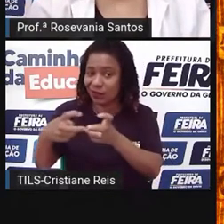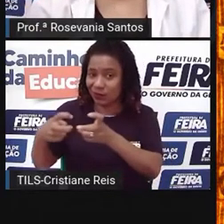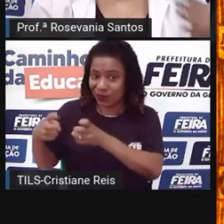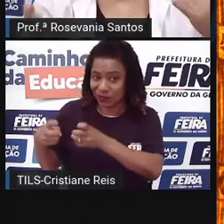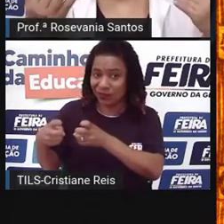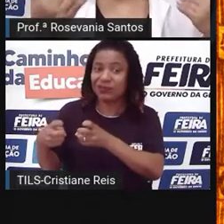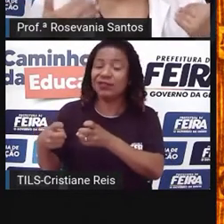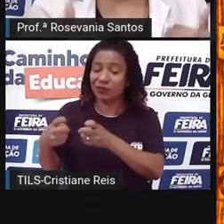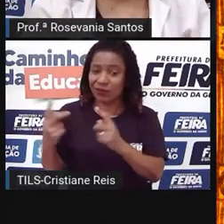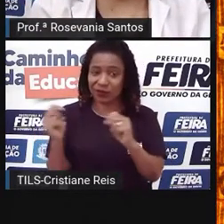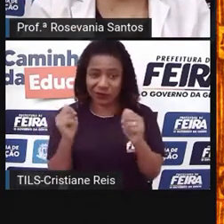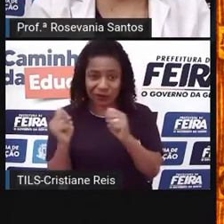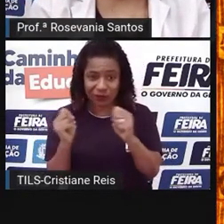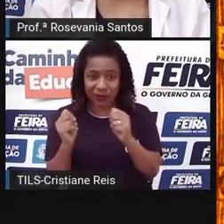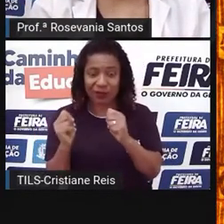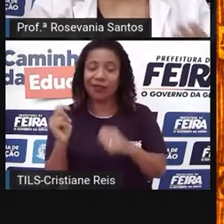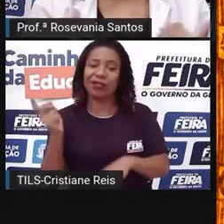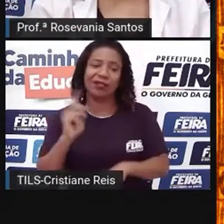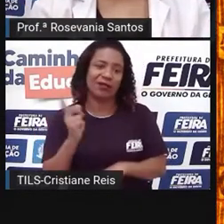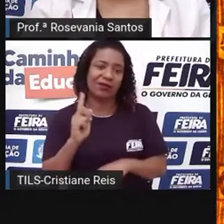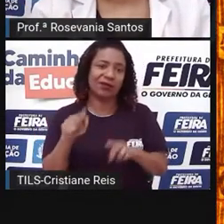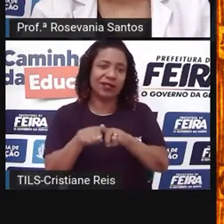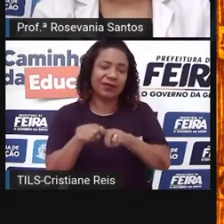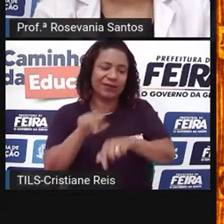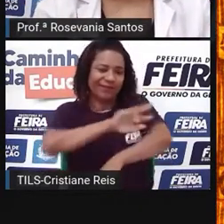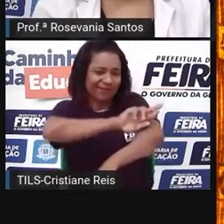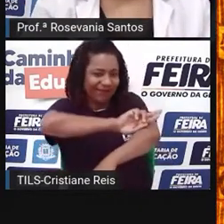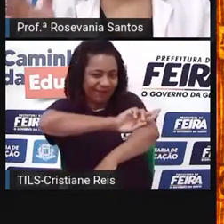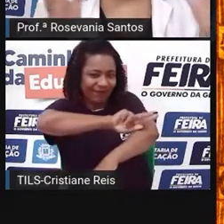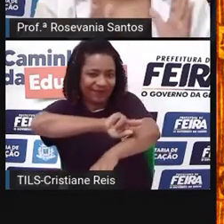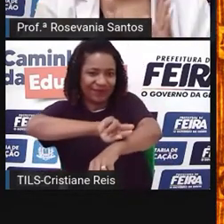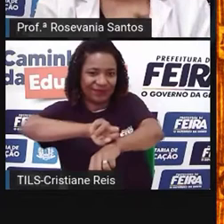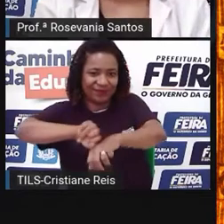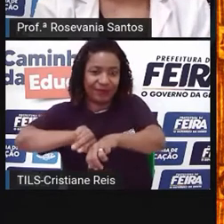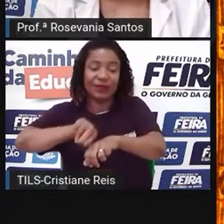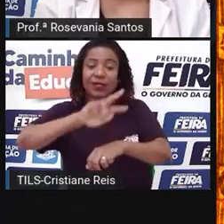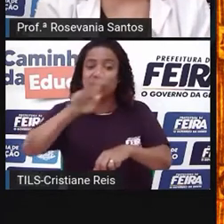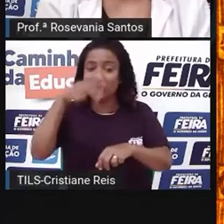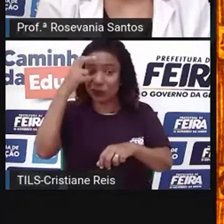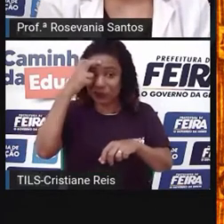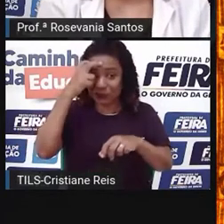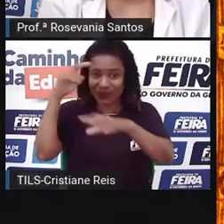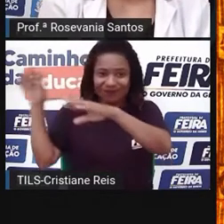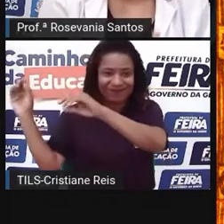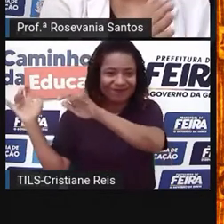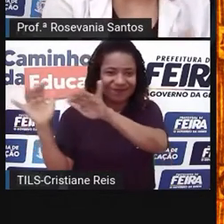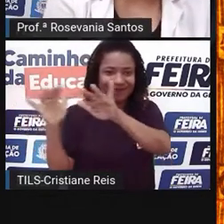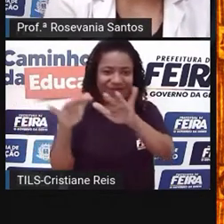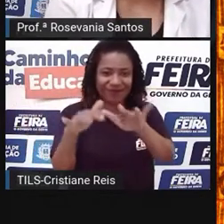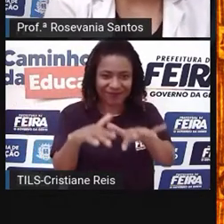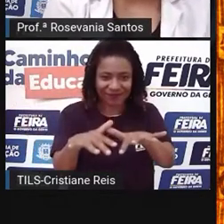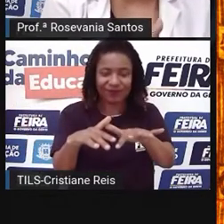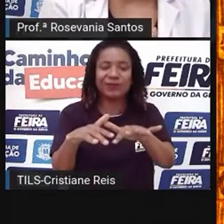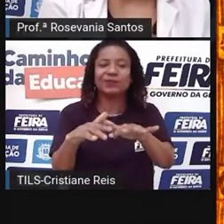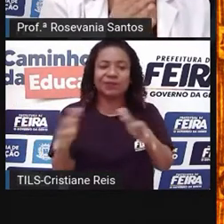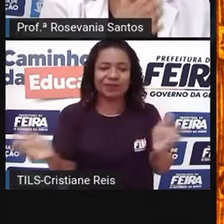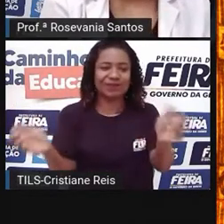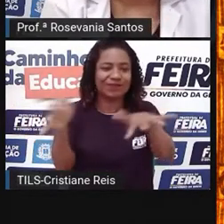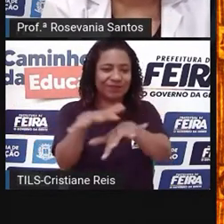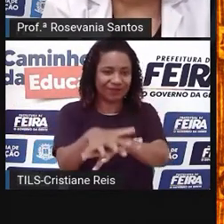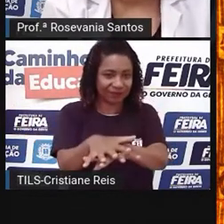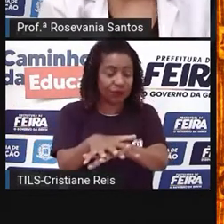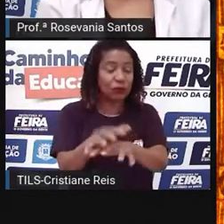a miscigenação, tem a vinda dessas culturas de outros países que se somam às culturas que já eram